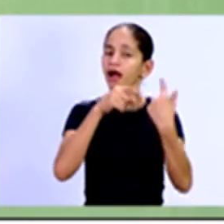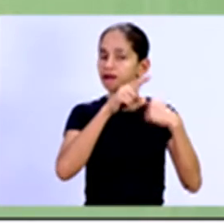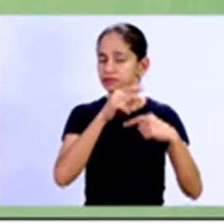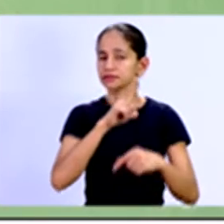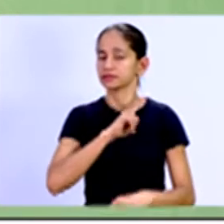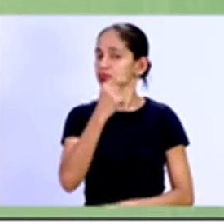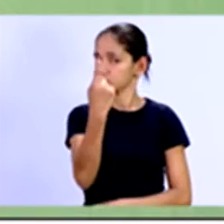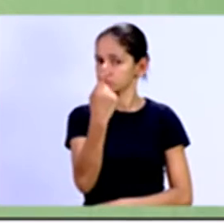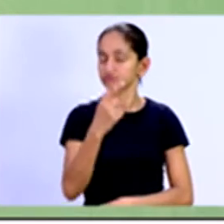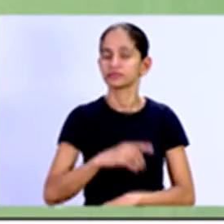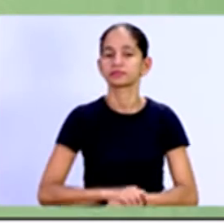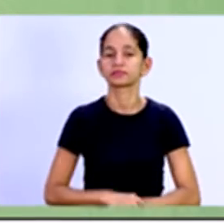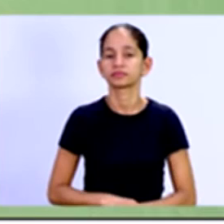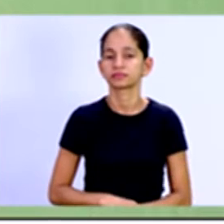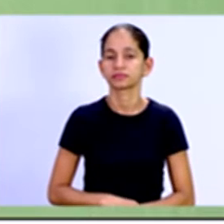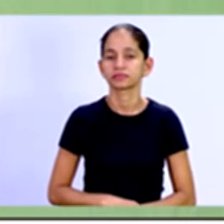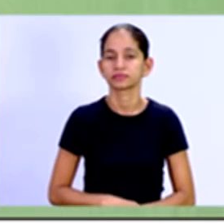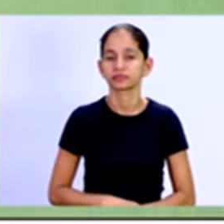essa